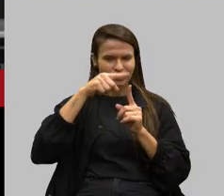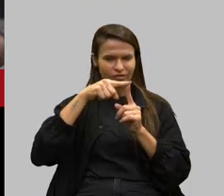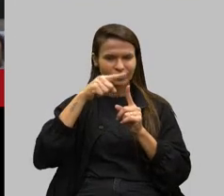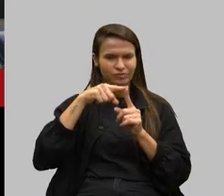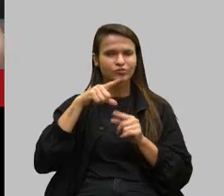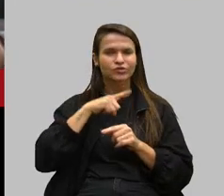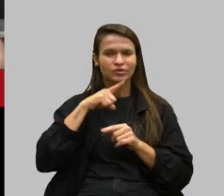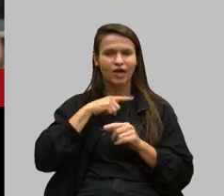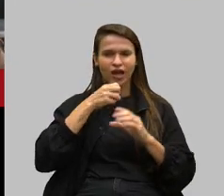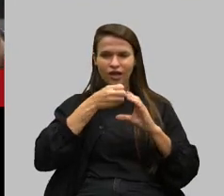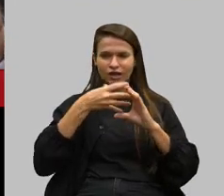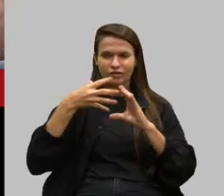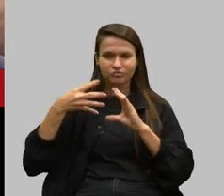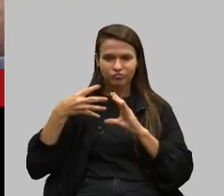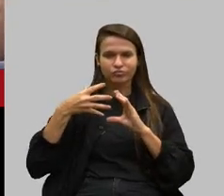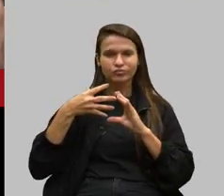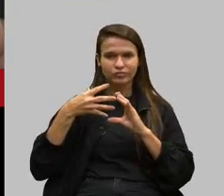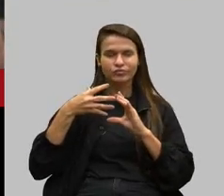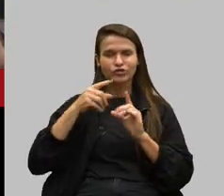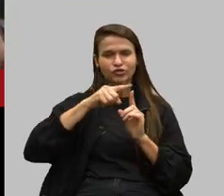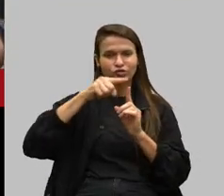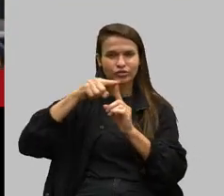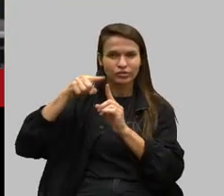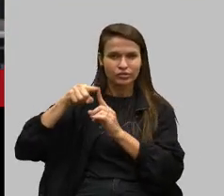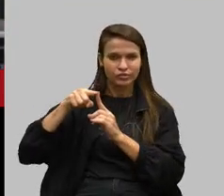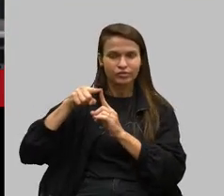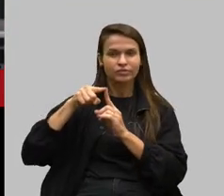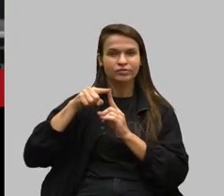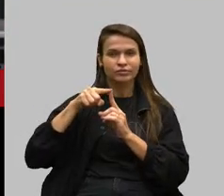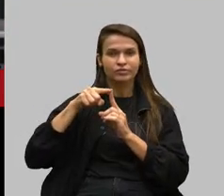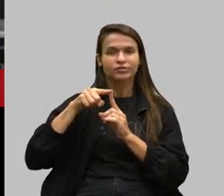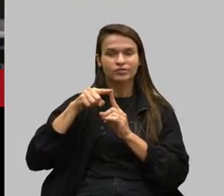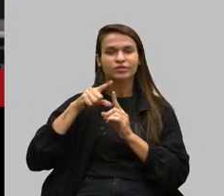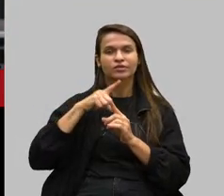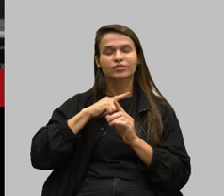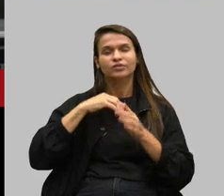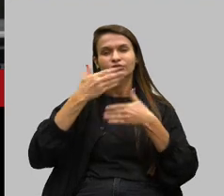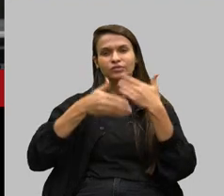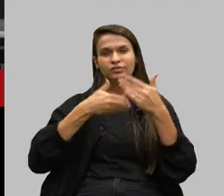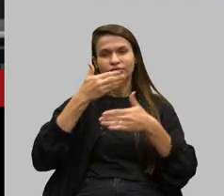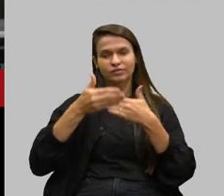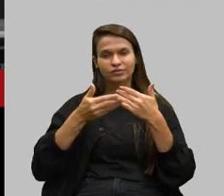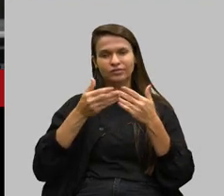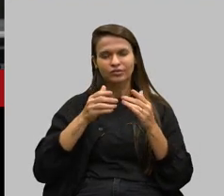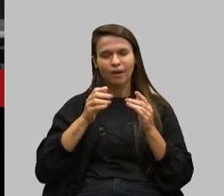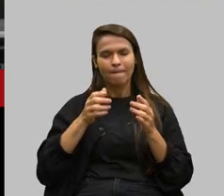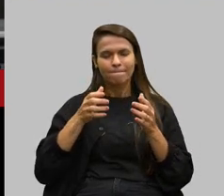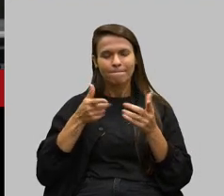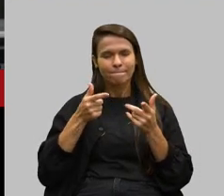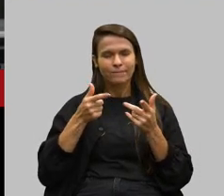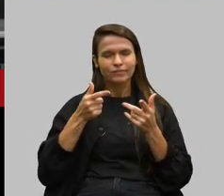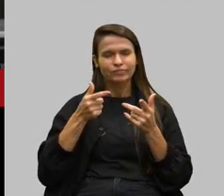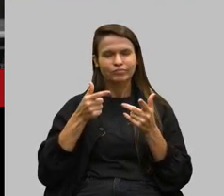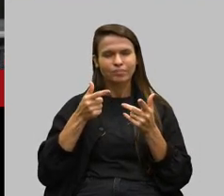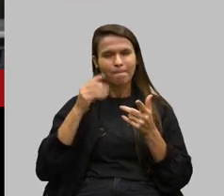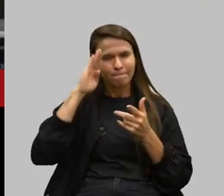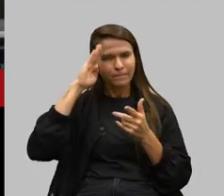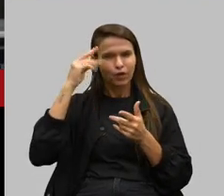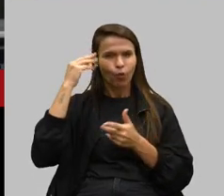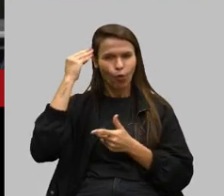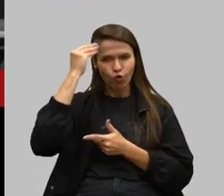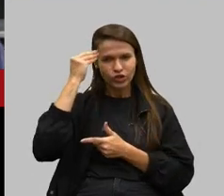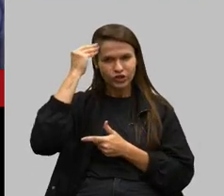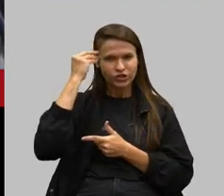por Estações em cada Estação desenvolve essa parte cognitiva da criança então por exemplo